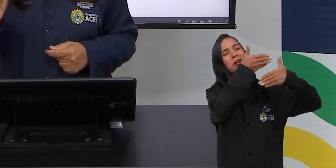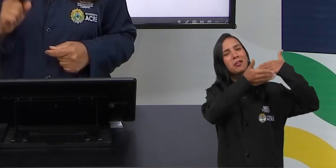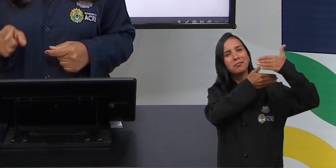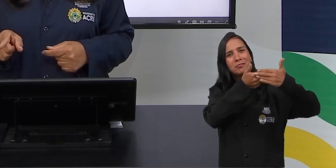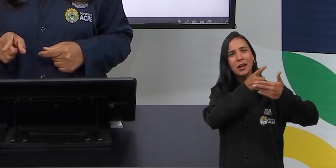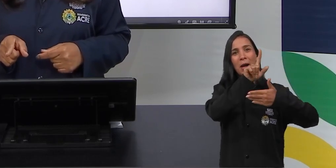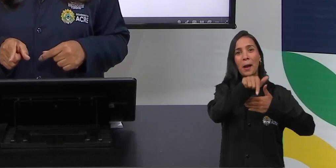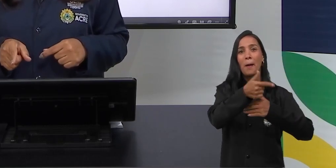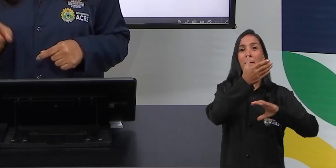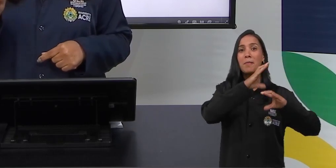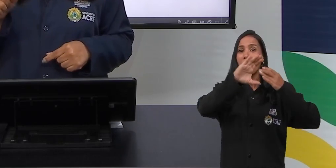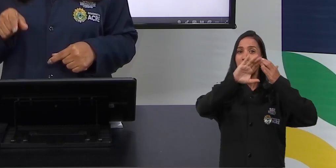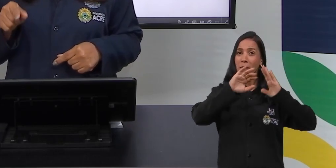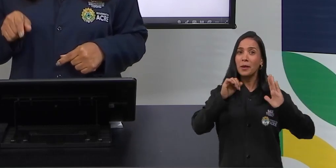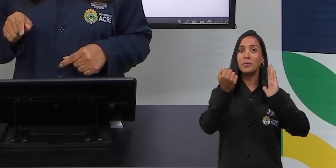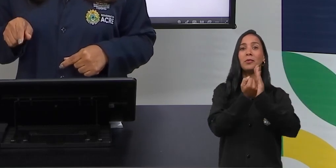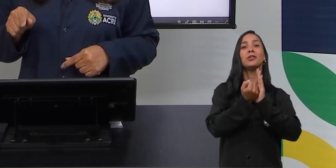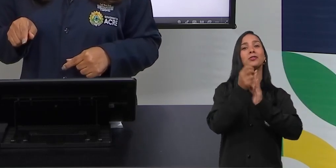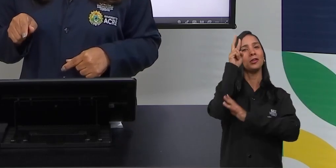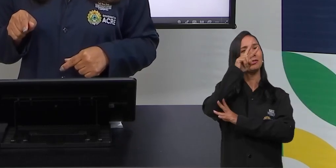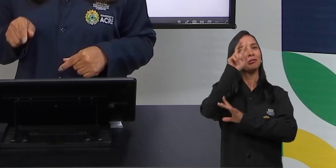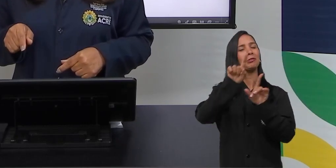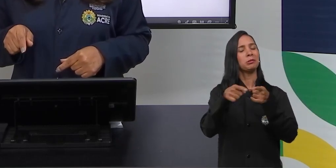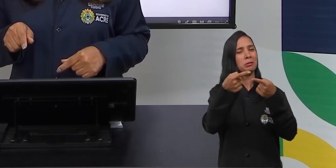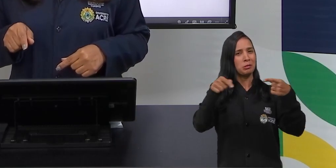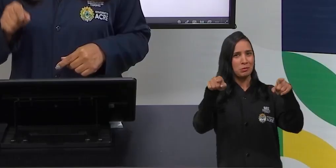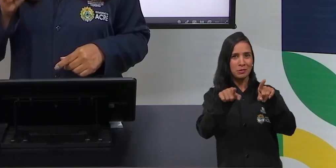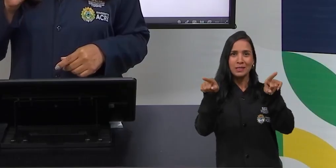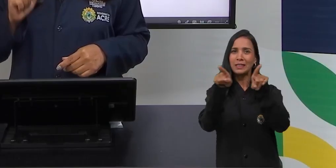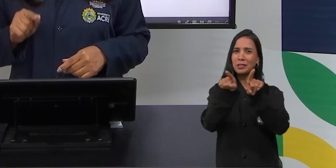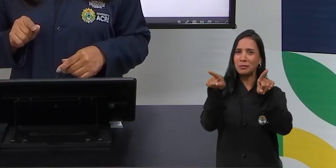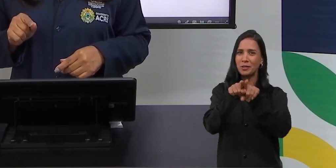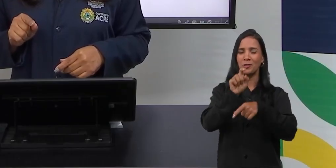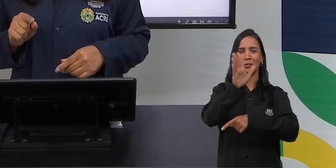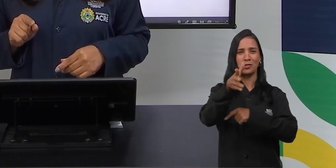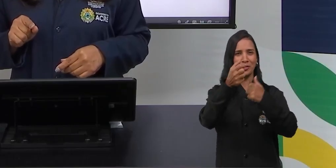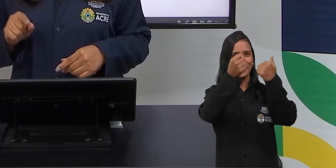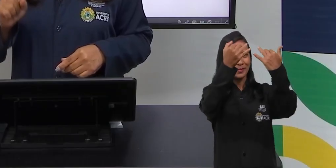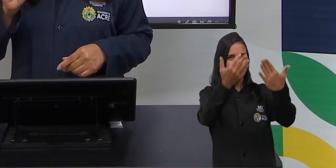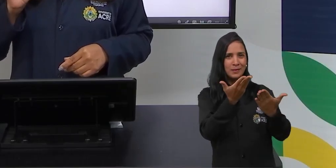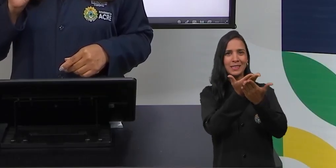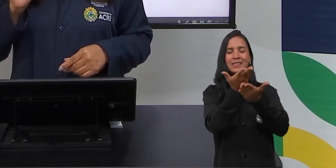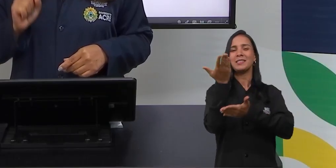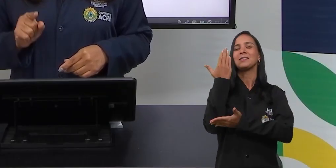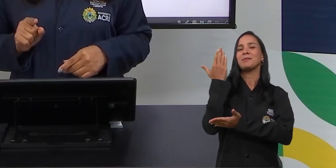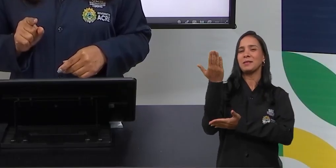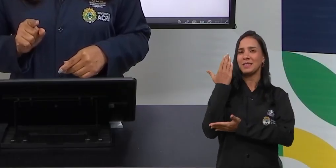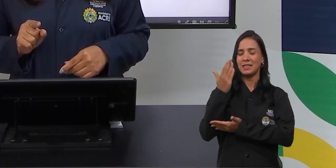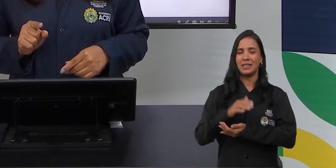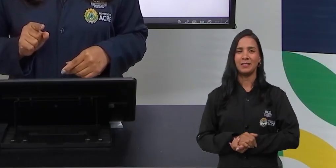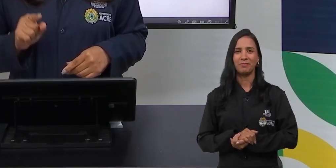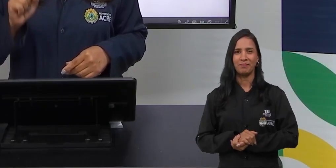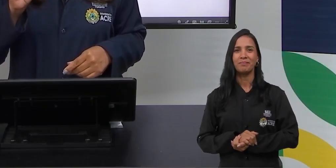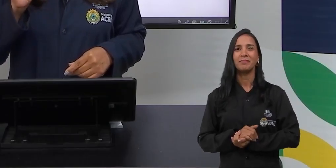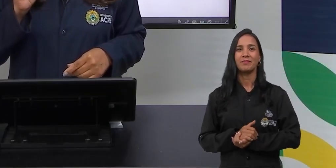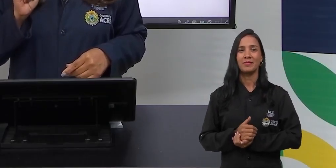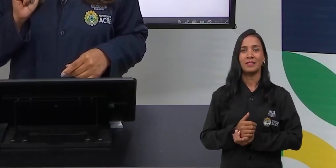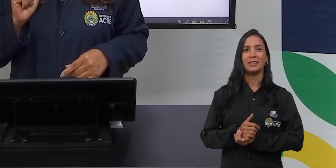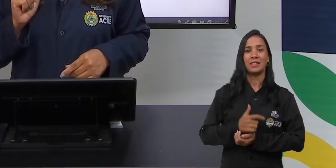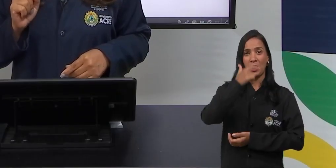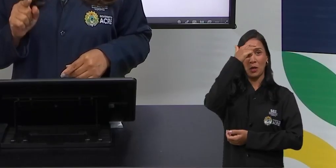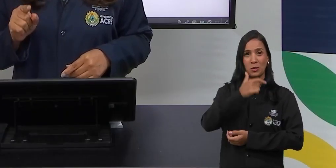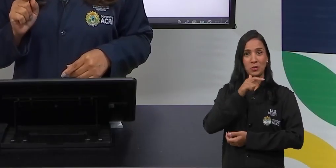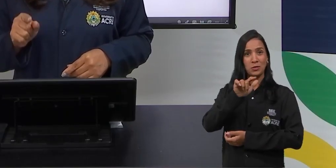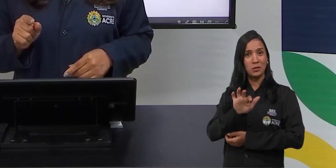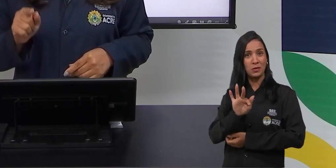tempo na história da música, que a gente já trouxe essa aula aqui para você, nós falamos sobre isso. Eu sou Fernanda Gomes e a nossa aula de arte